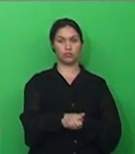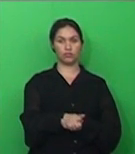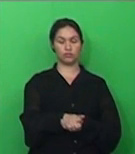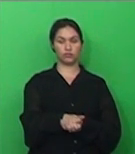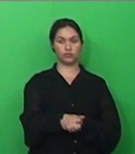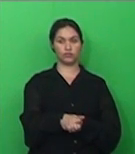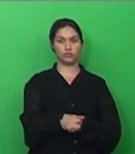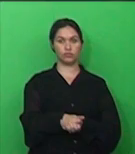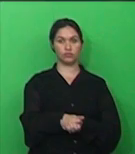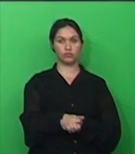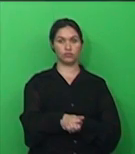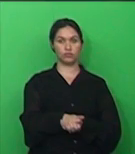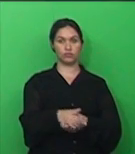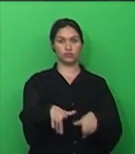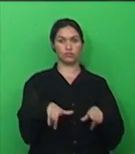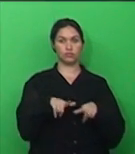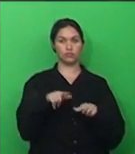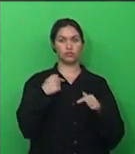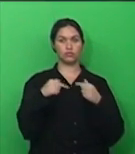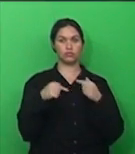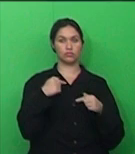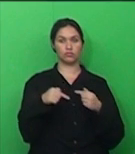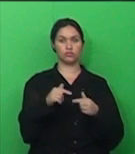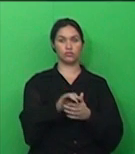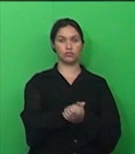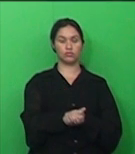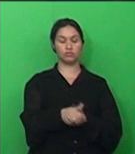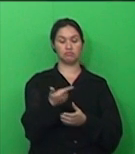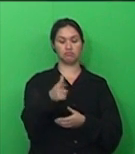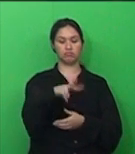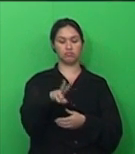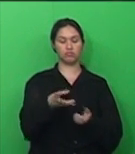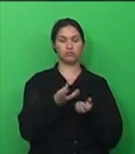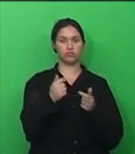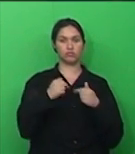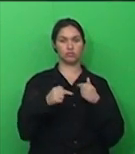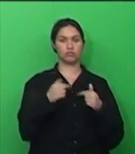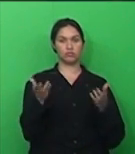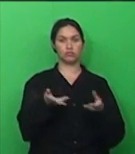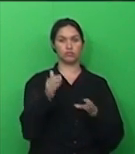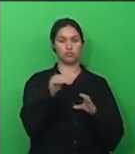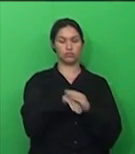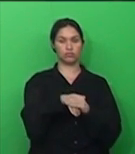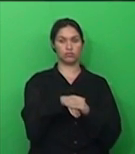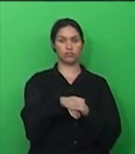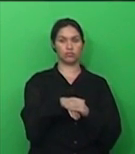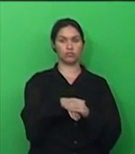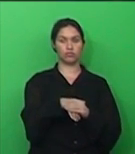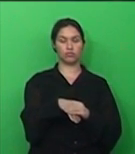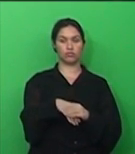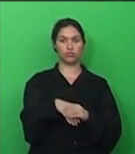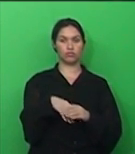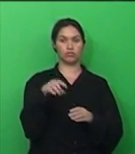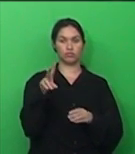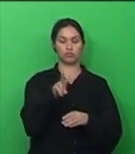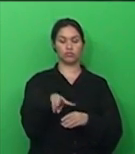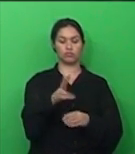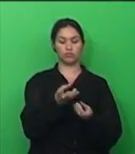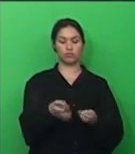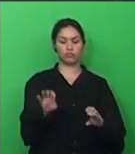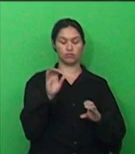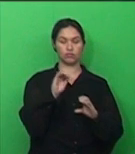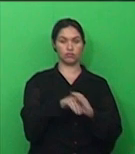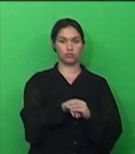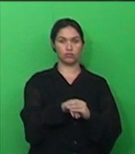discriminadamente. O requerimento está em discussão. Não havendo quem queira discutir, está em votação. Os contrários se manifestam